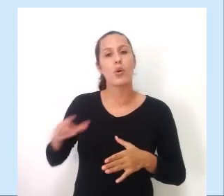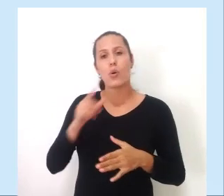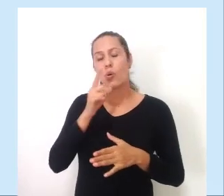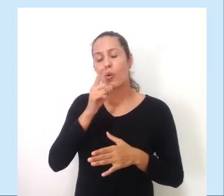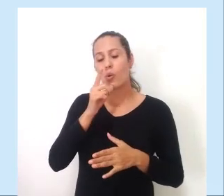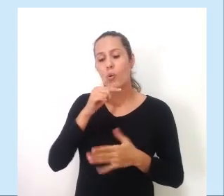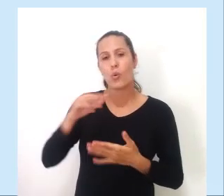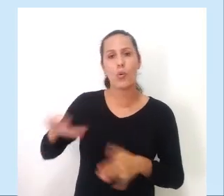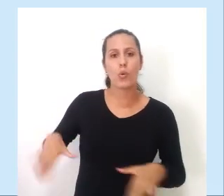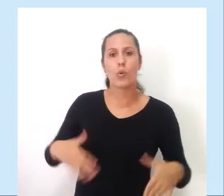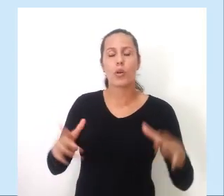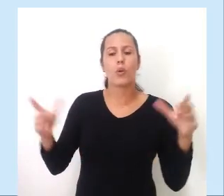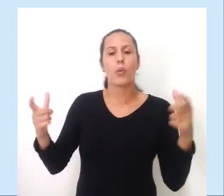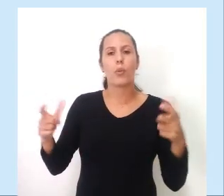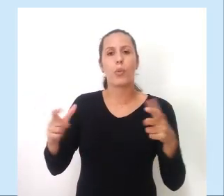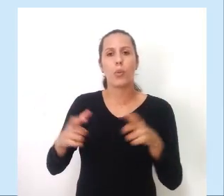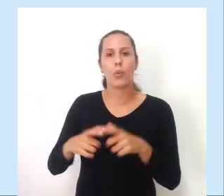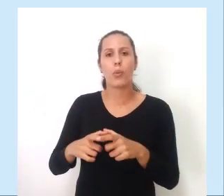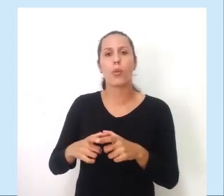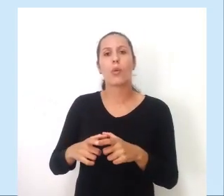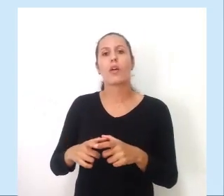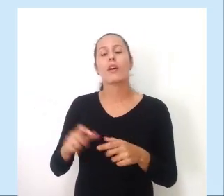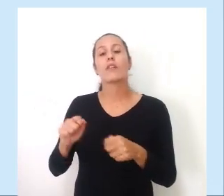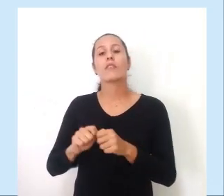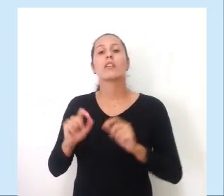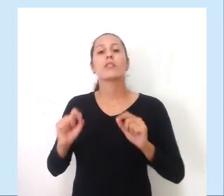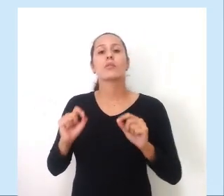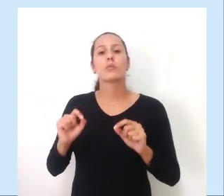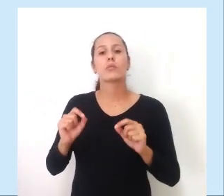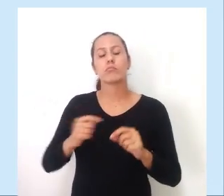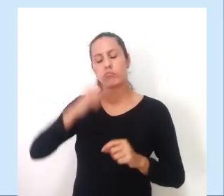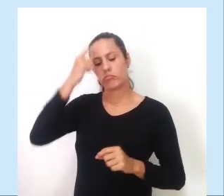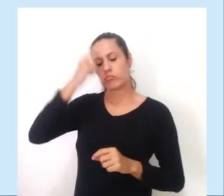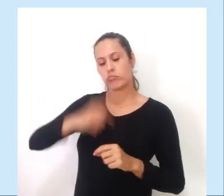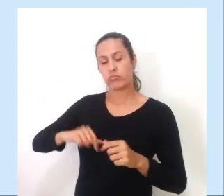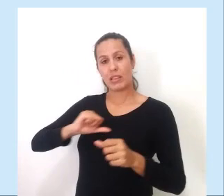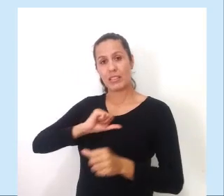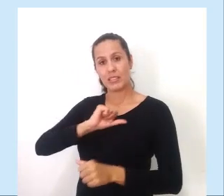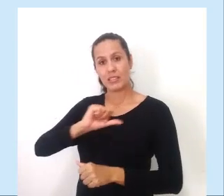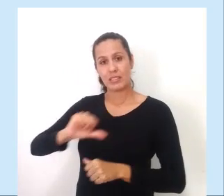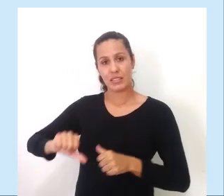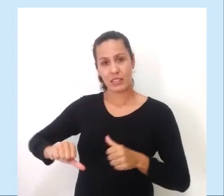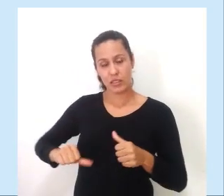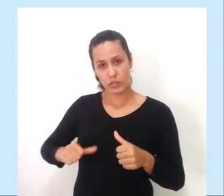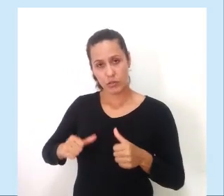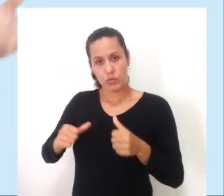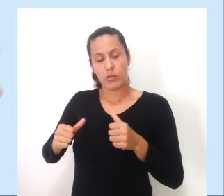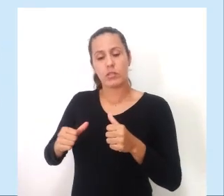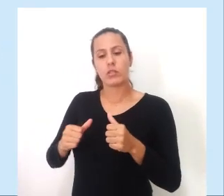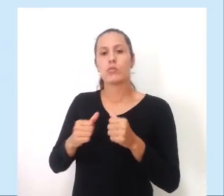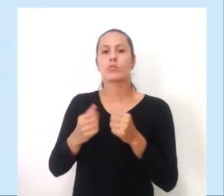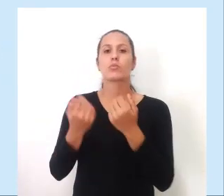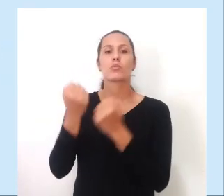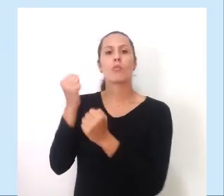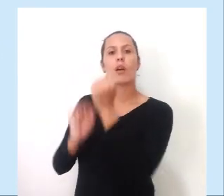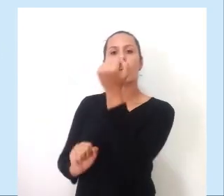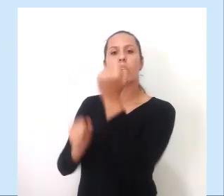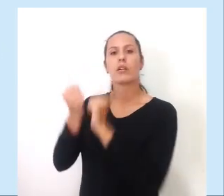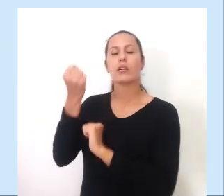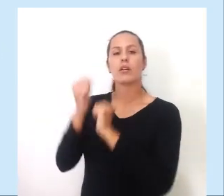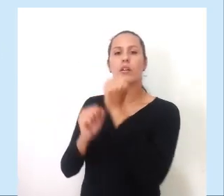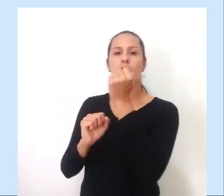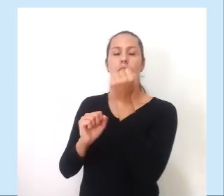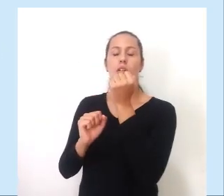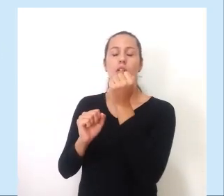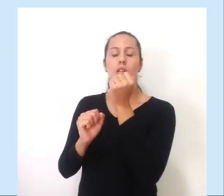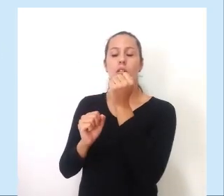impossibilitando, por exemplo, a transformação em uma usina hidroelétrica.